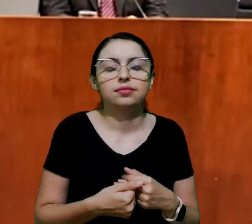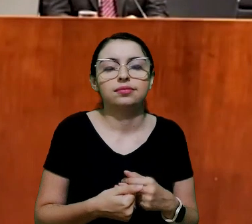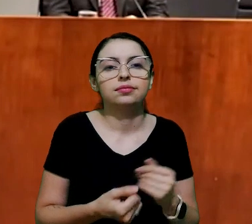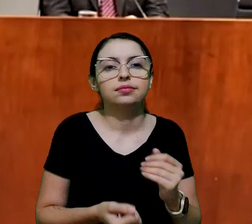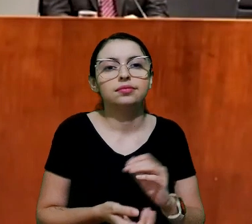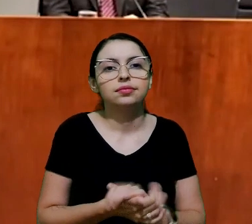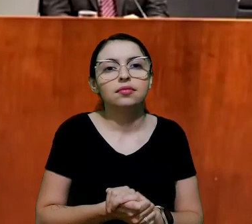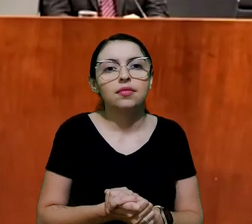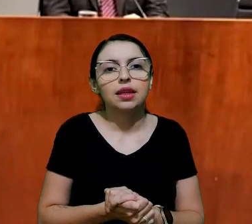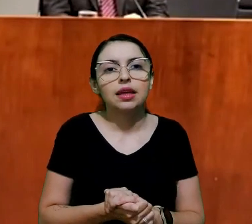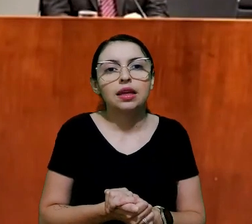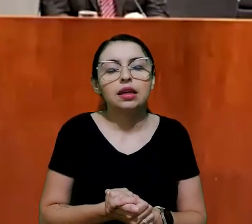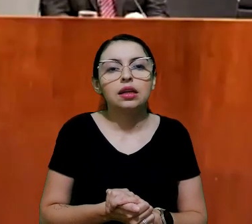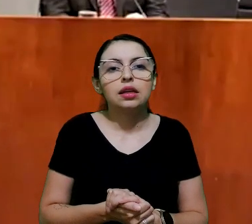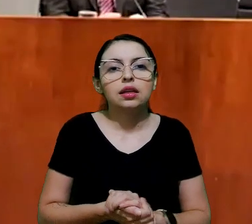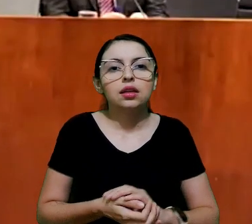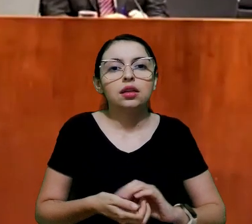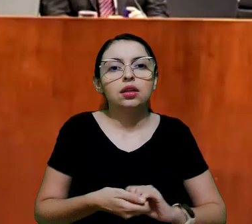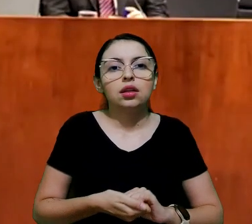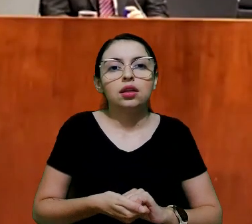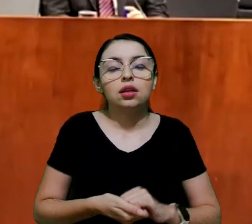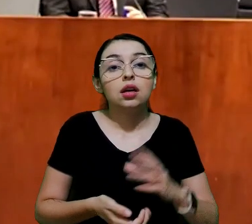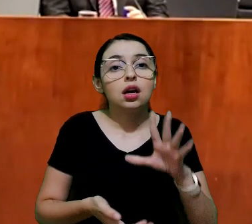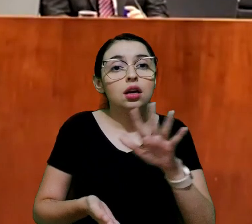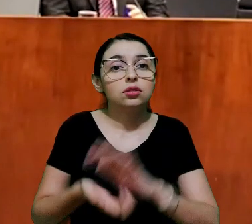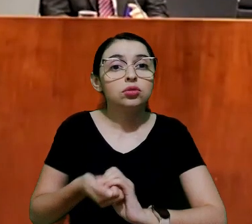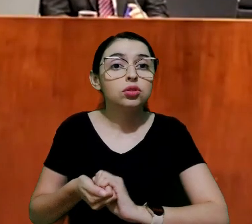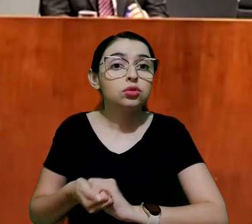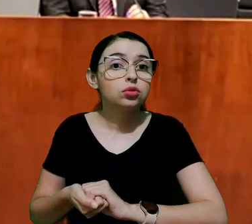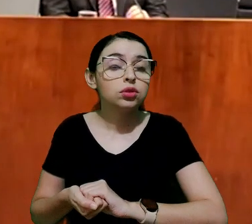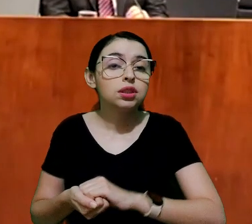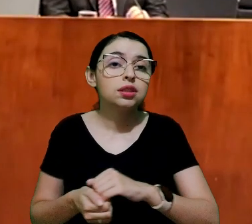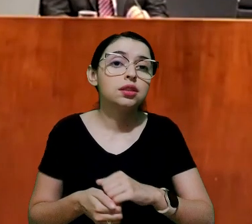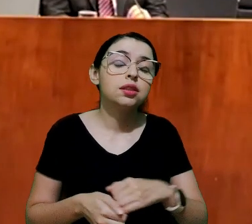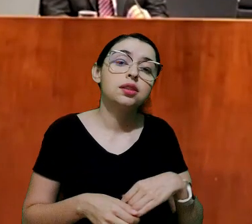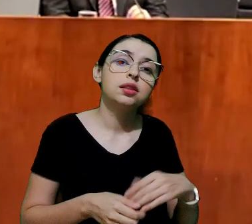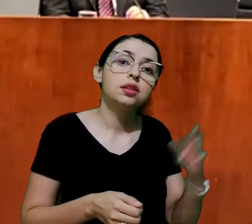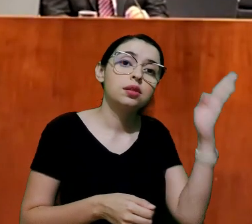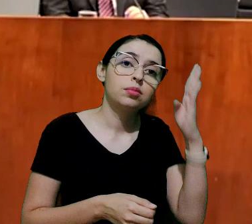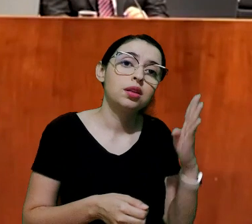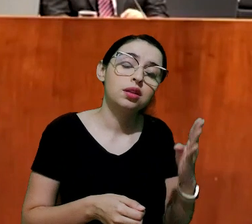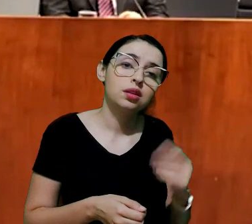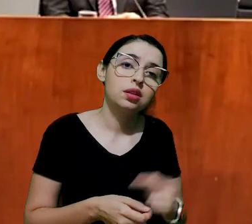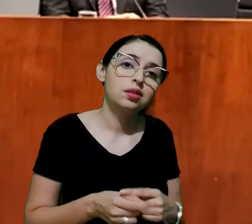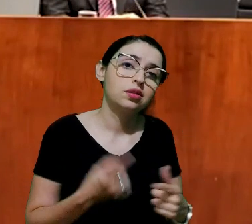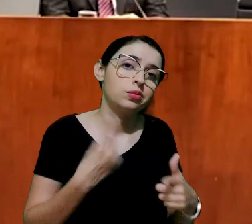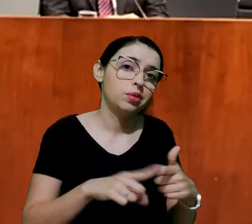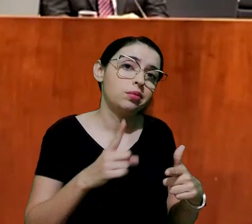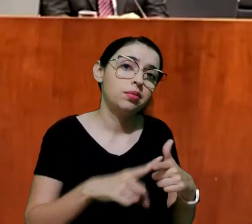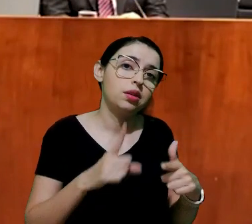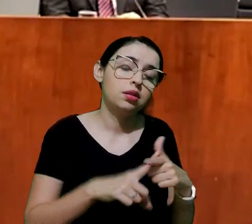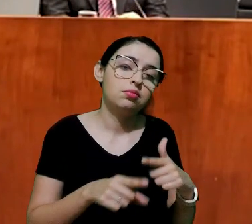questão, né? Adoções à brasileira que têm gerado esses problemas e